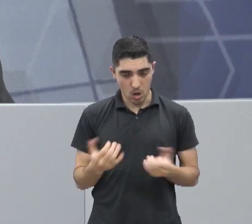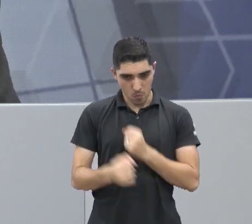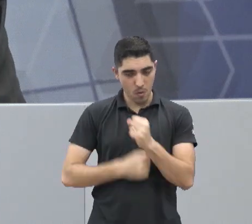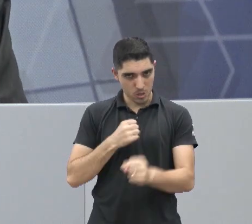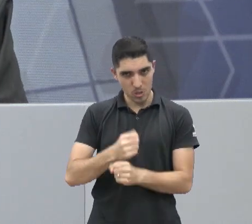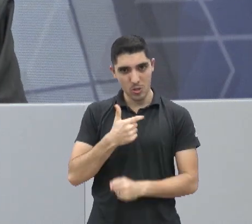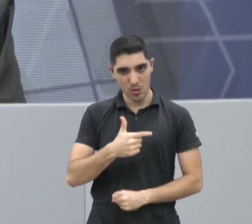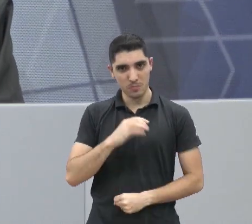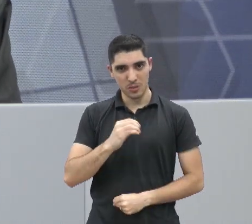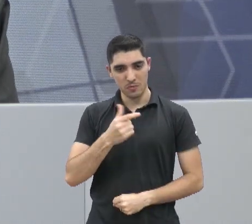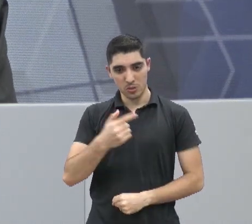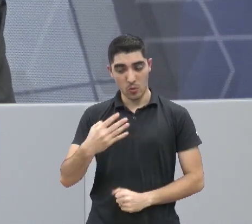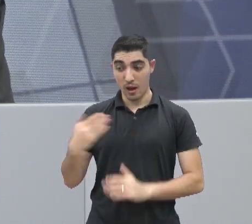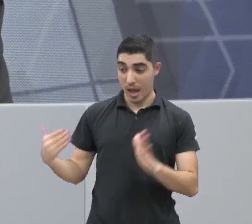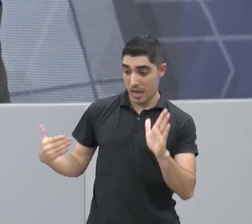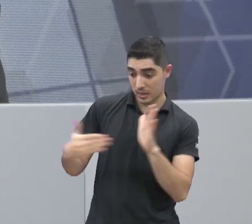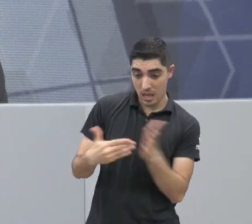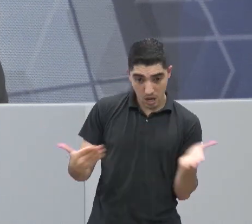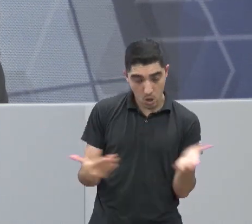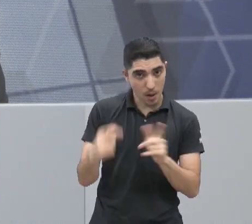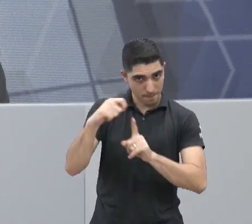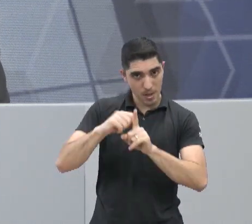até o mês de outubro,